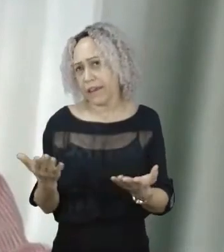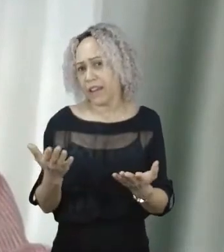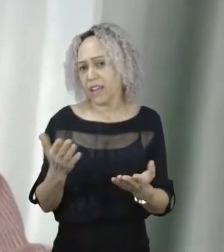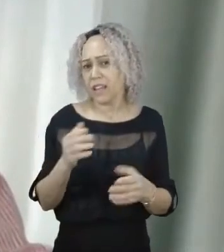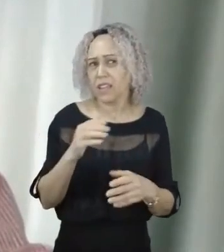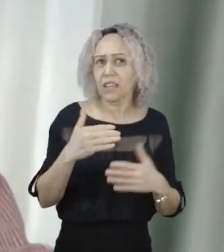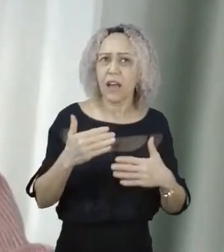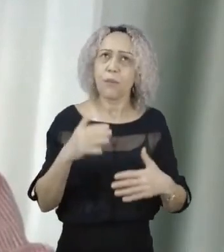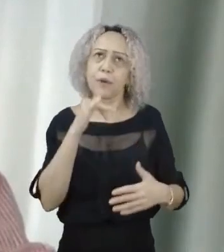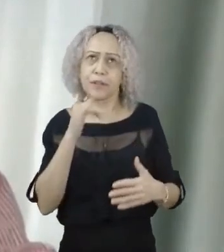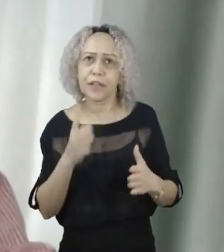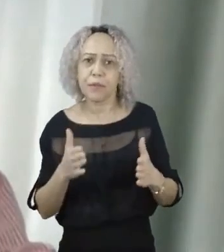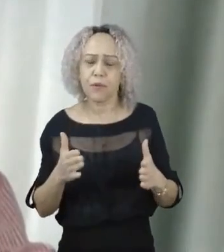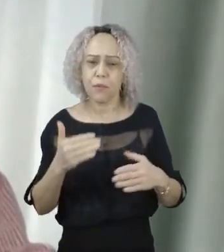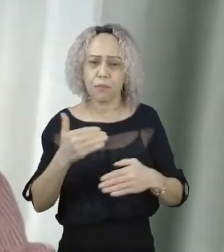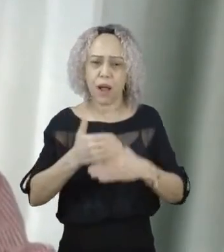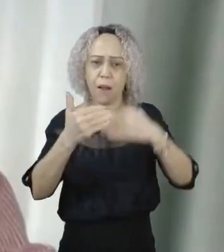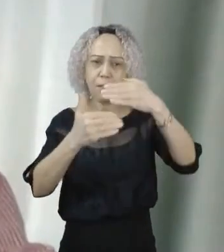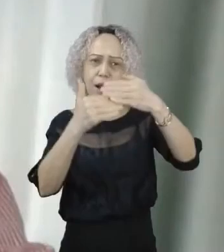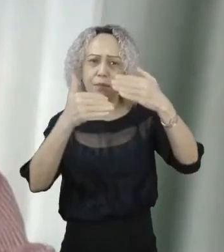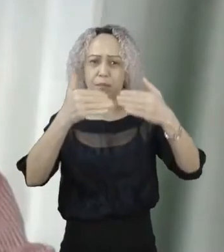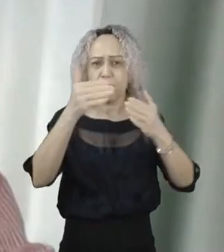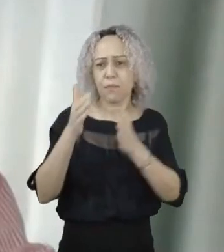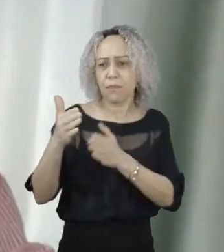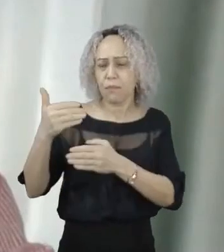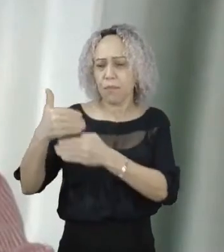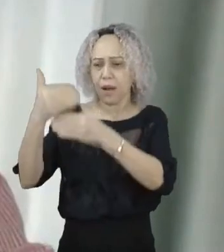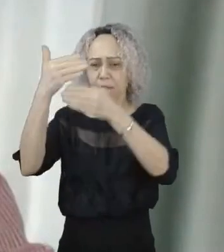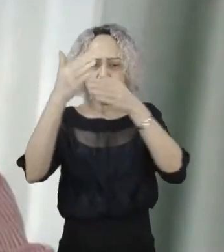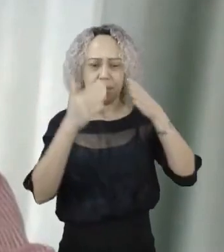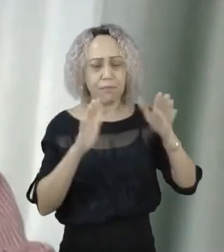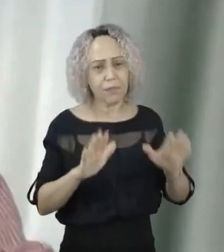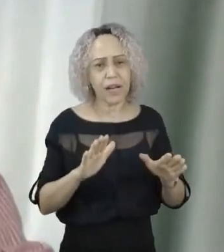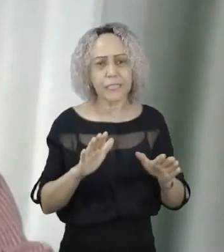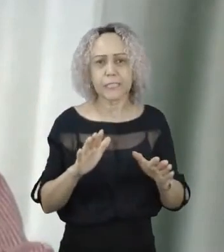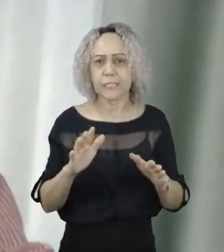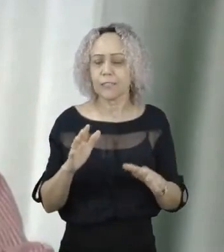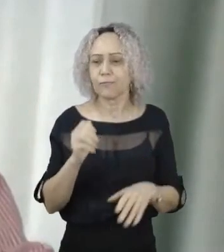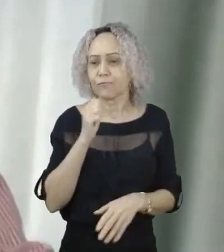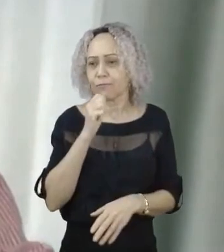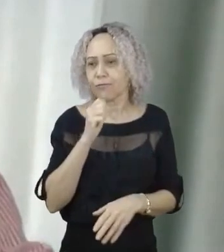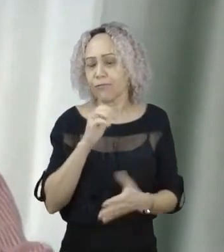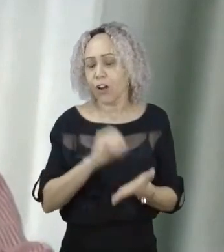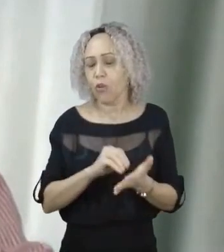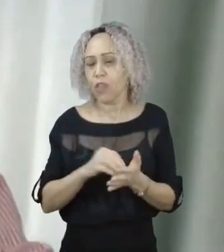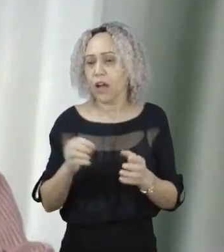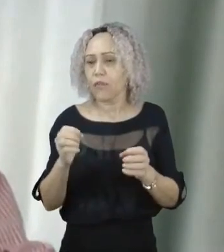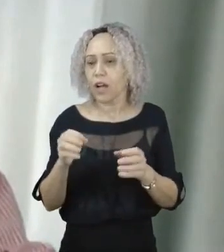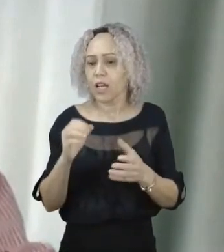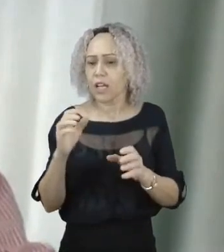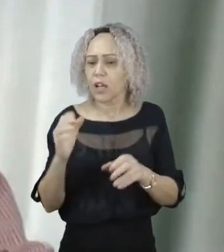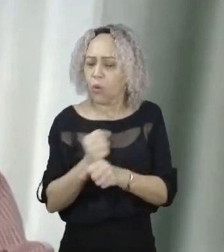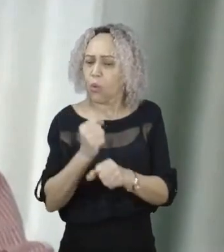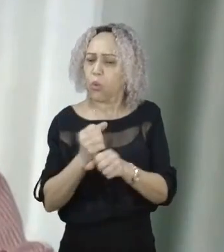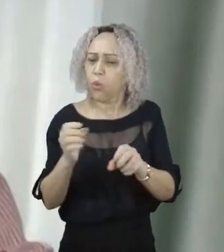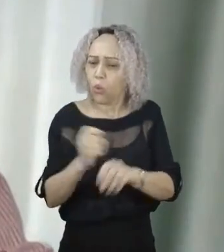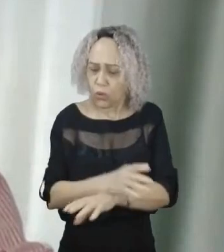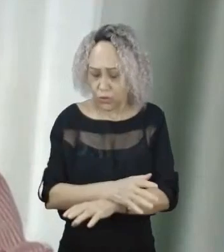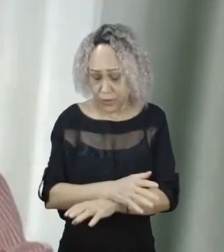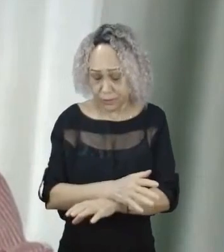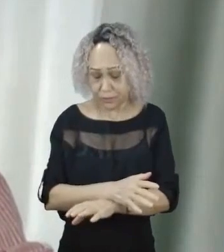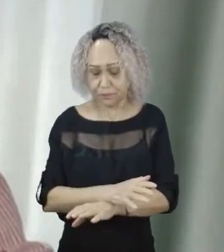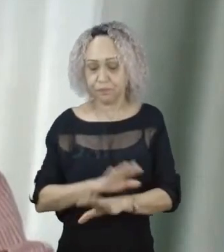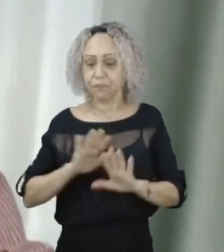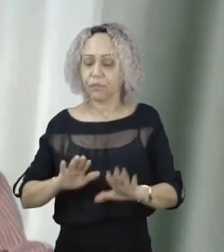com as paredes levantadas. Então, muitas obras, de fato, foi feita análise de onde começar, por onde começar, sem abrir